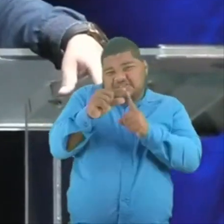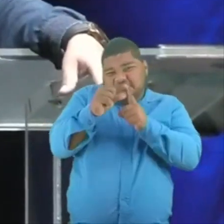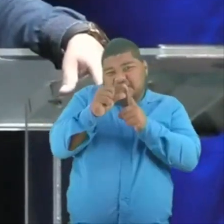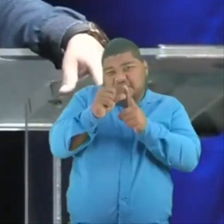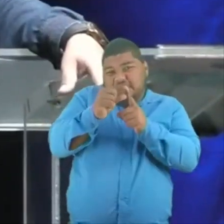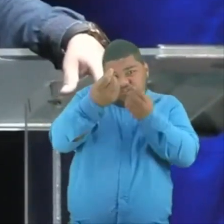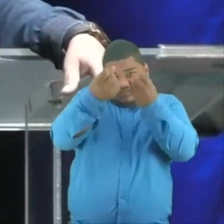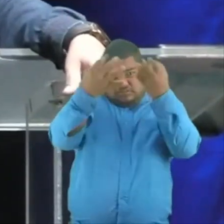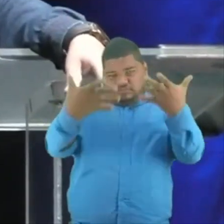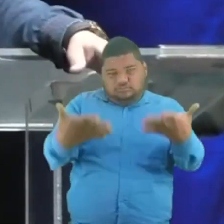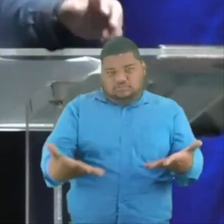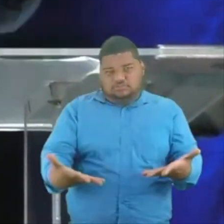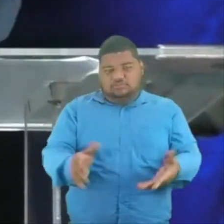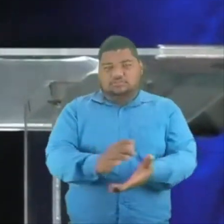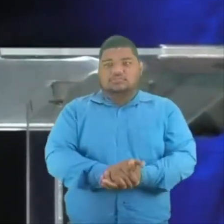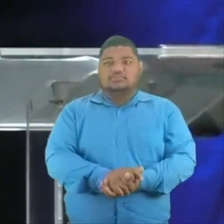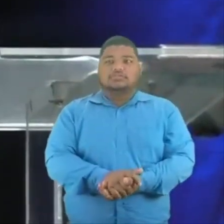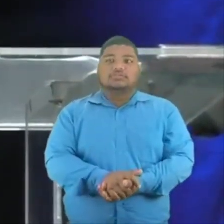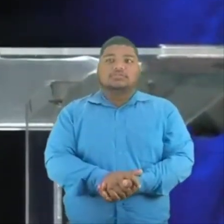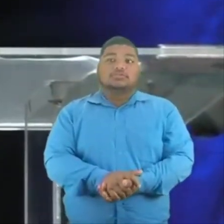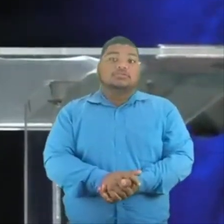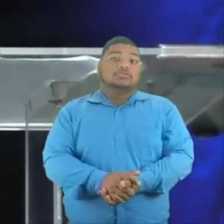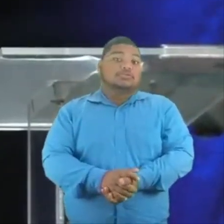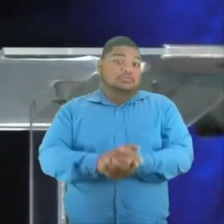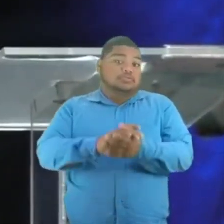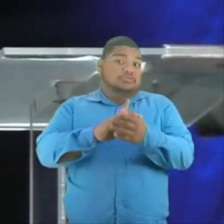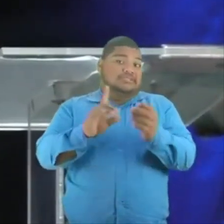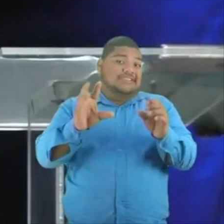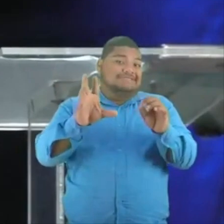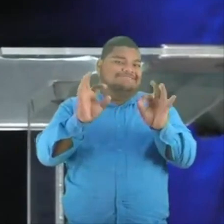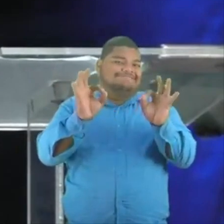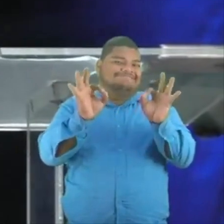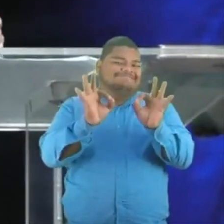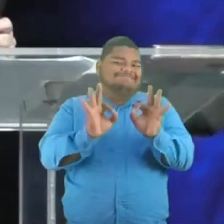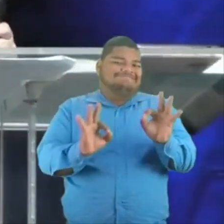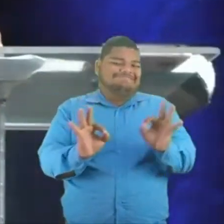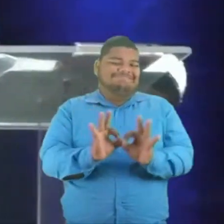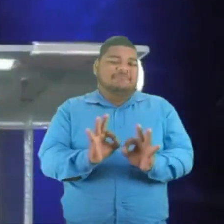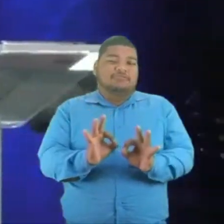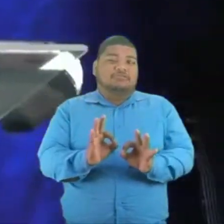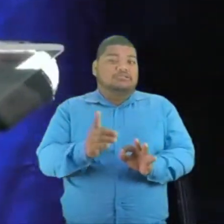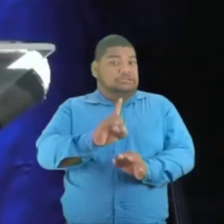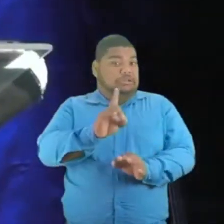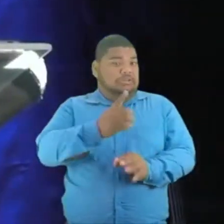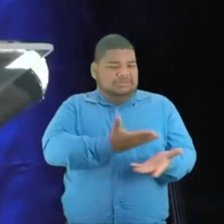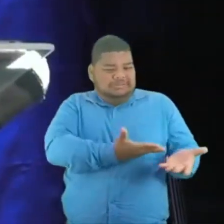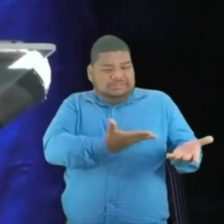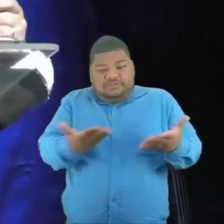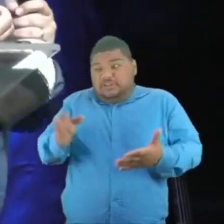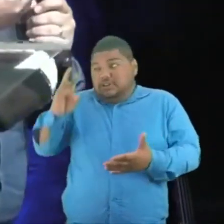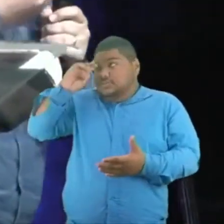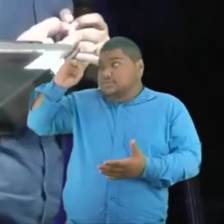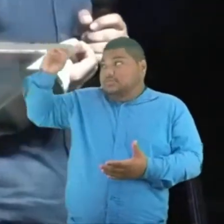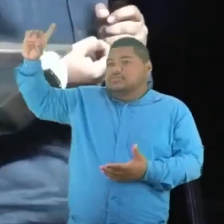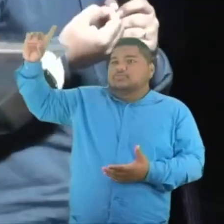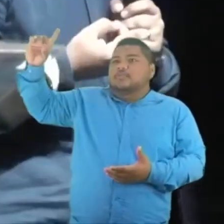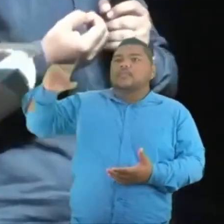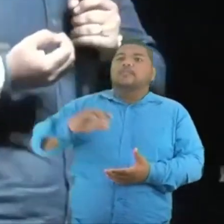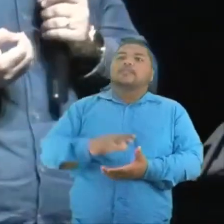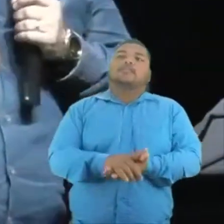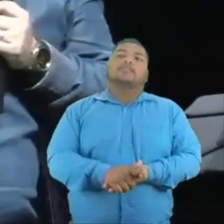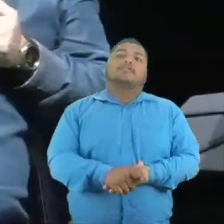vocês. Se tudo desse certo, irmão, nas nossas vidas, nós não serviríamos ao Deus vivo, serviríamos a Ele